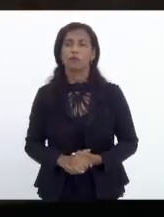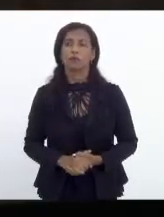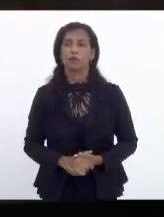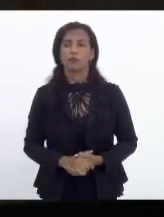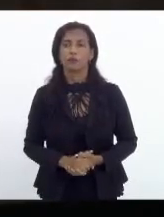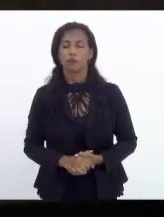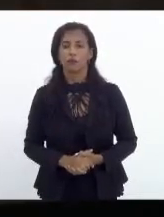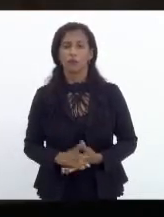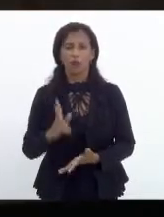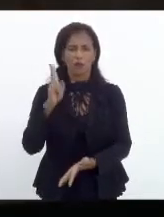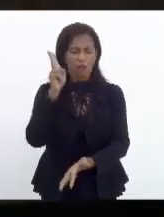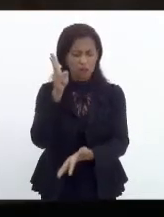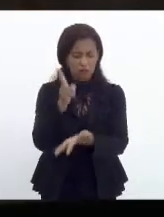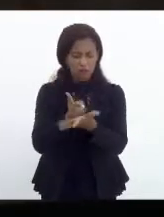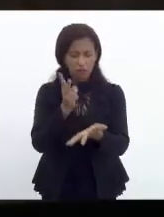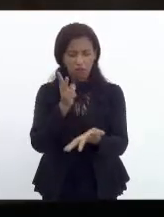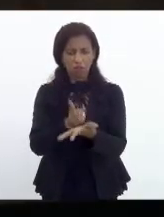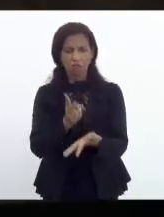Sempre